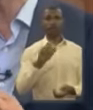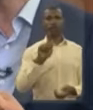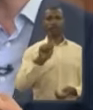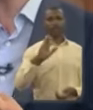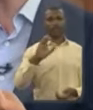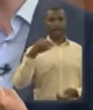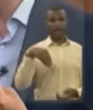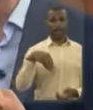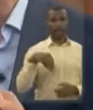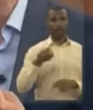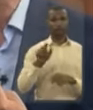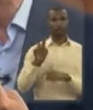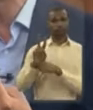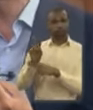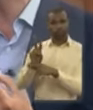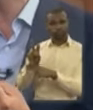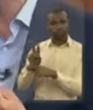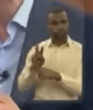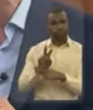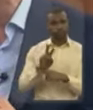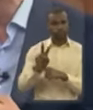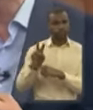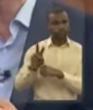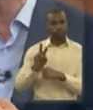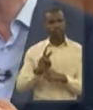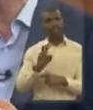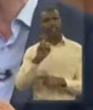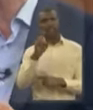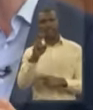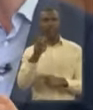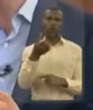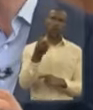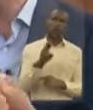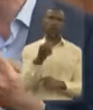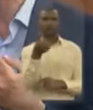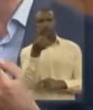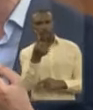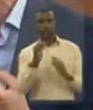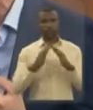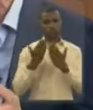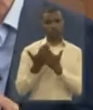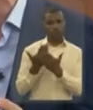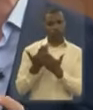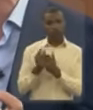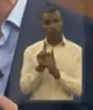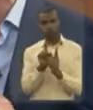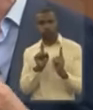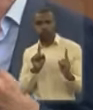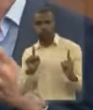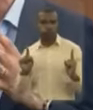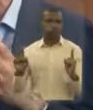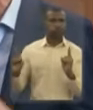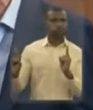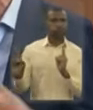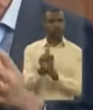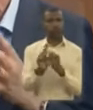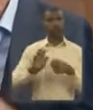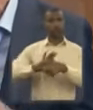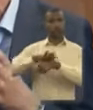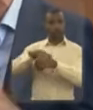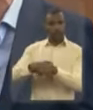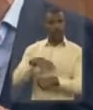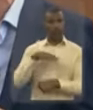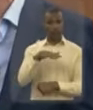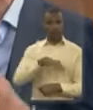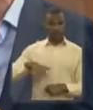municipais para fazer a ronda cada um cobrindo de cinco a seis escolas fazer esse quadrante de segurança distribuído por